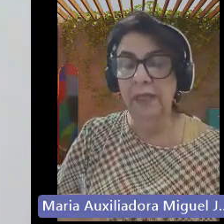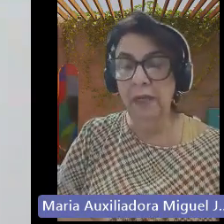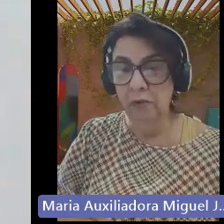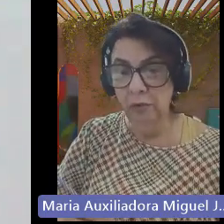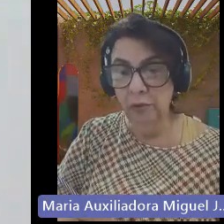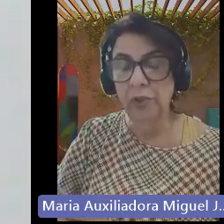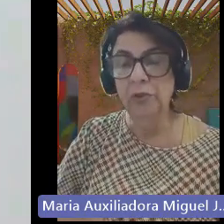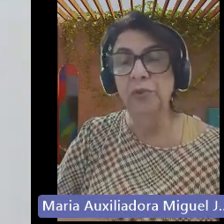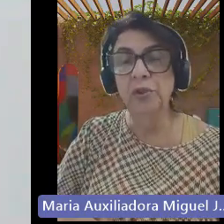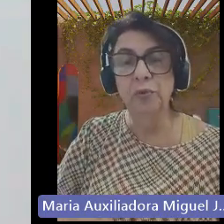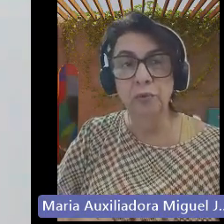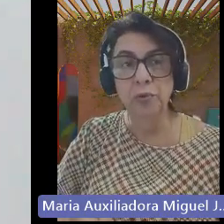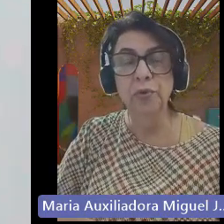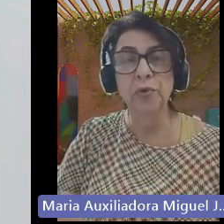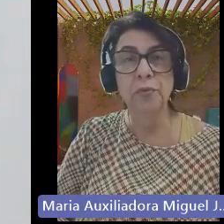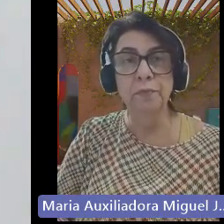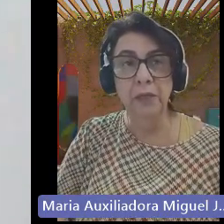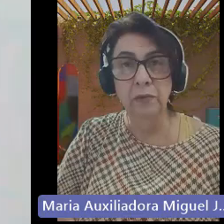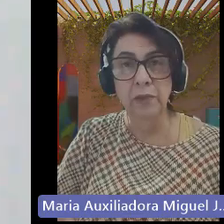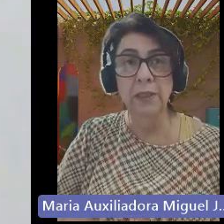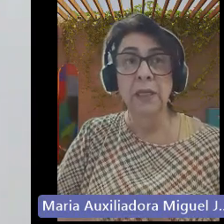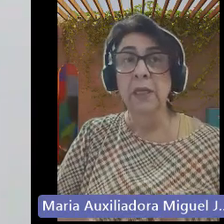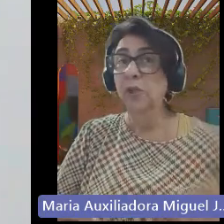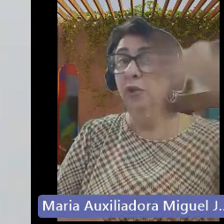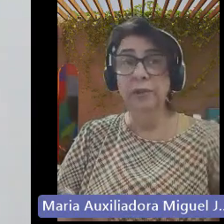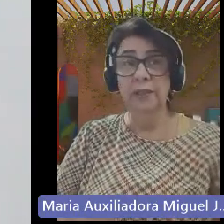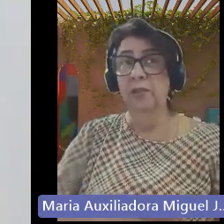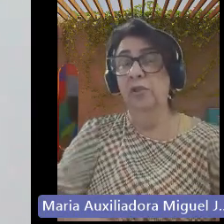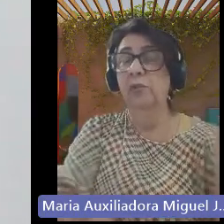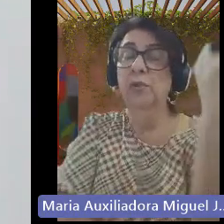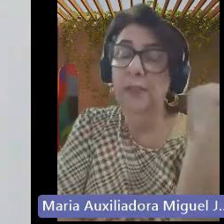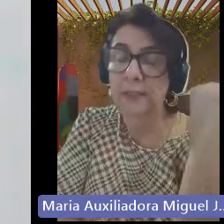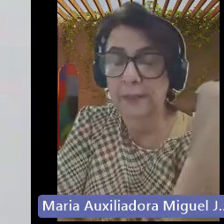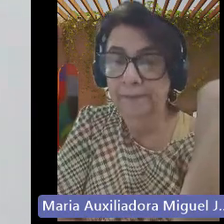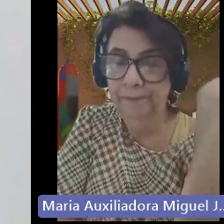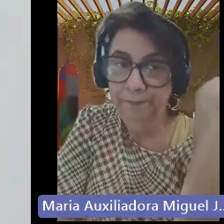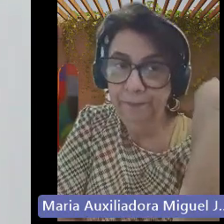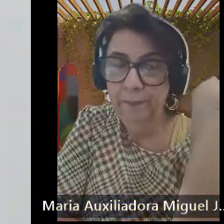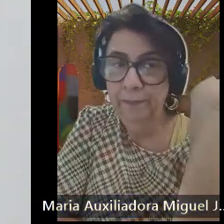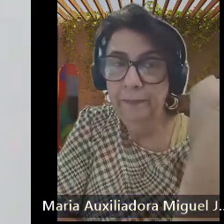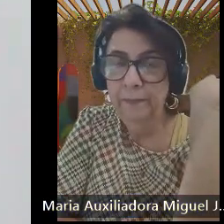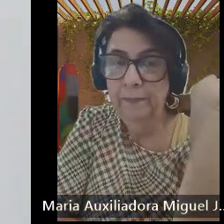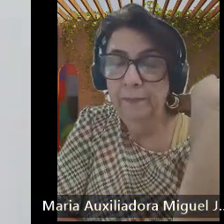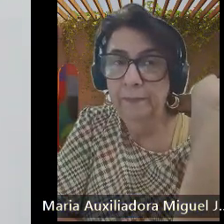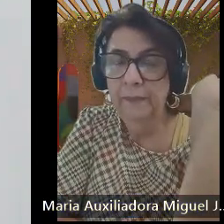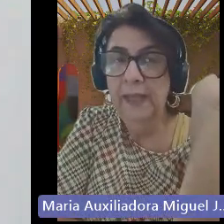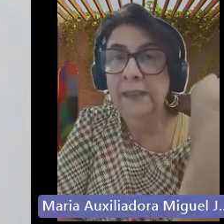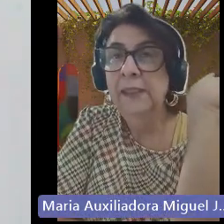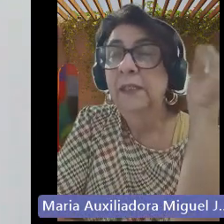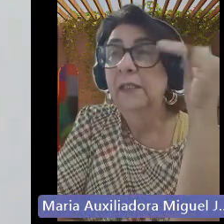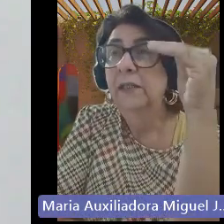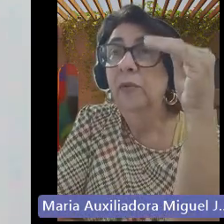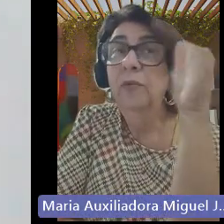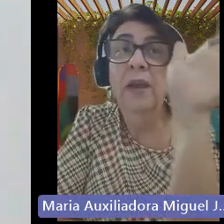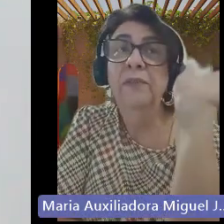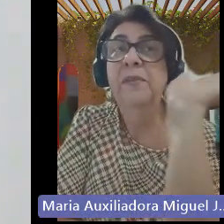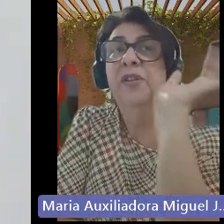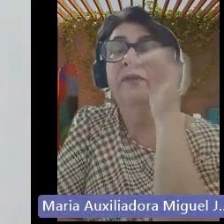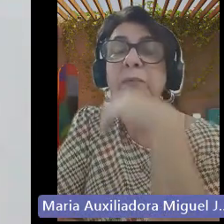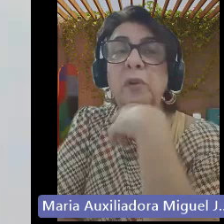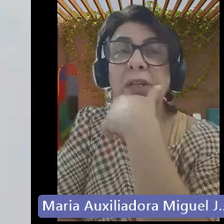político pedagógico de cursos superiores de outras instituições. Tá?